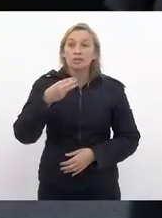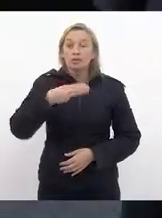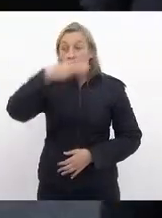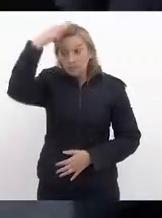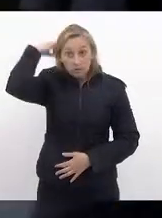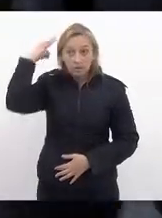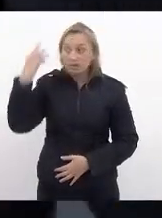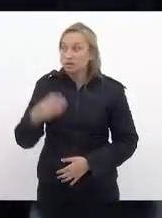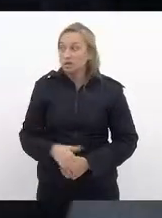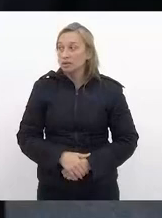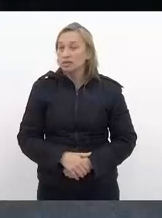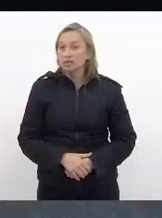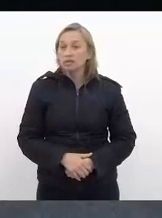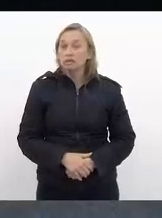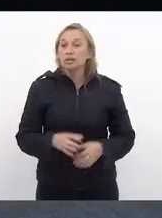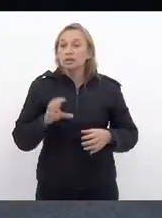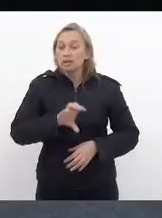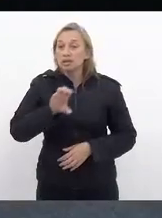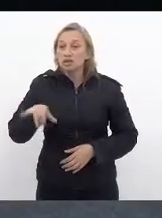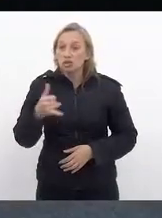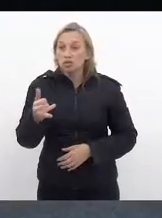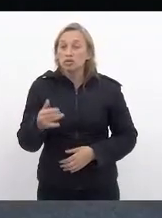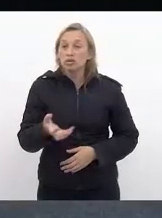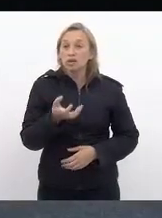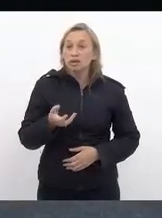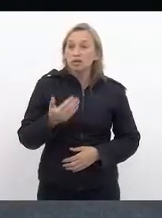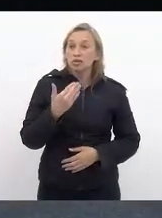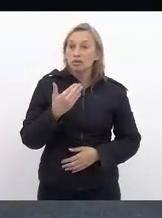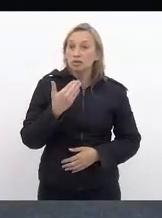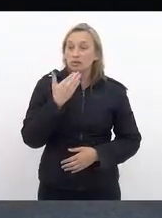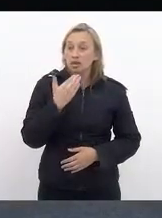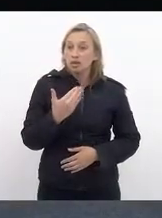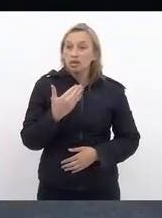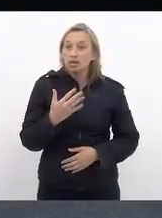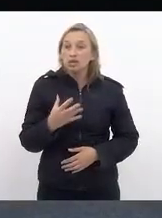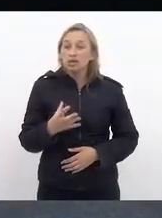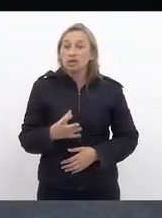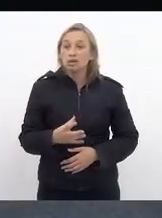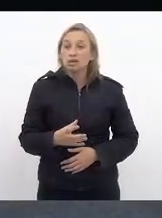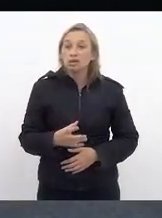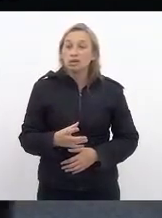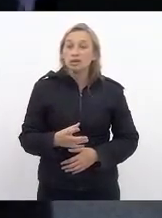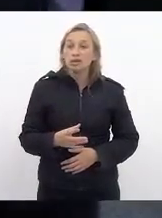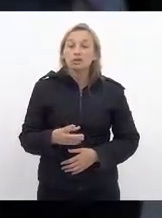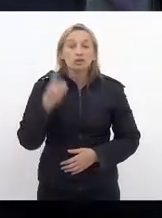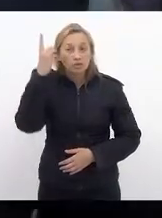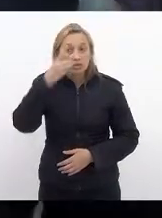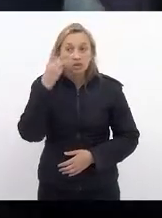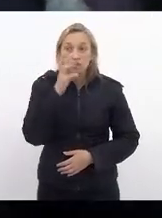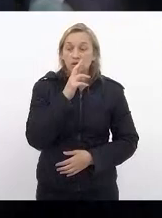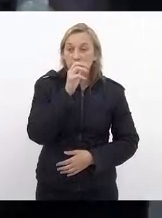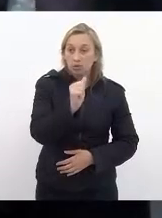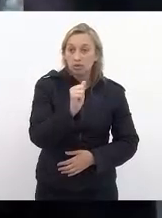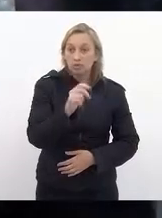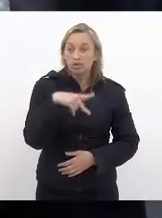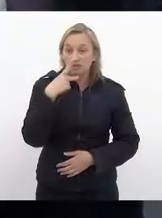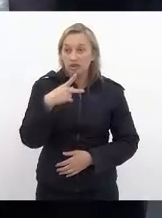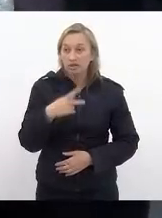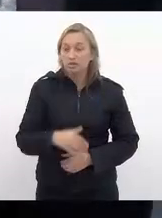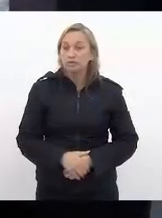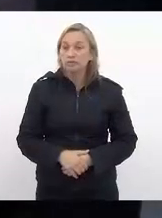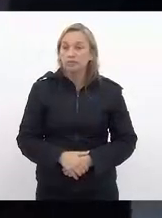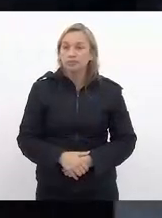Presidente como presidente da ccj eu quero designar o membro da ccj Deputado Rodrigo Amorim para emitir o